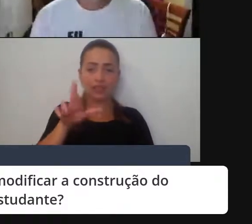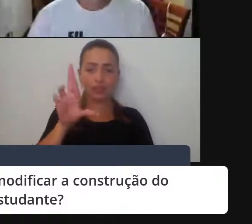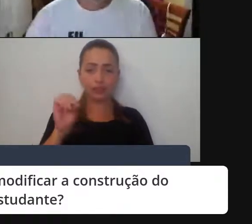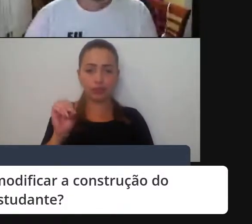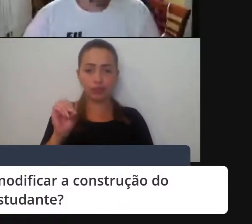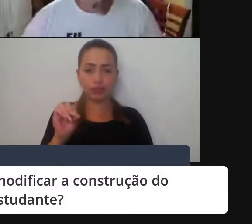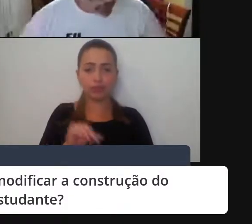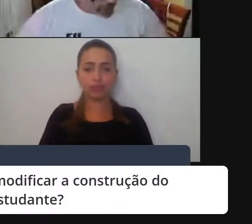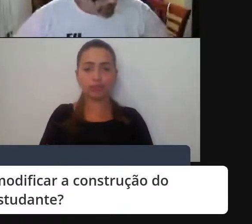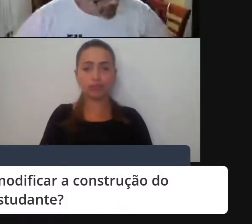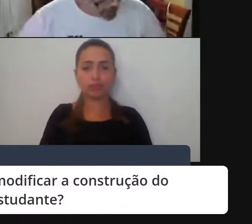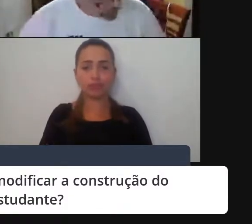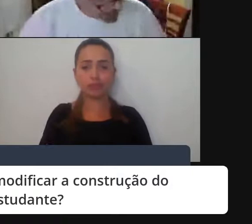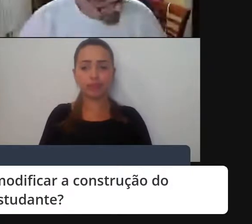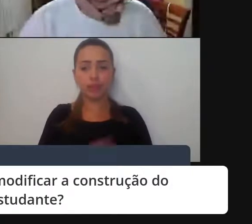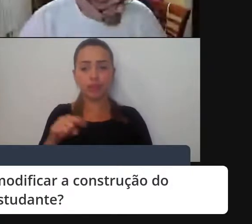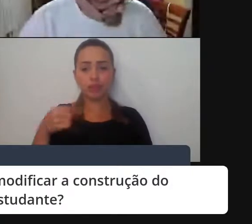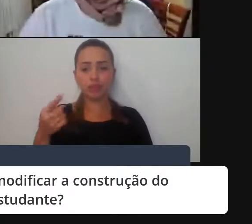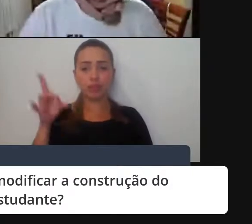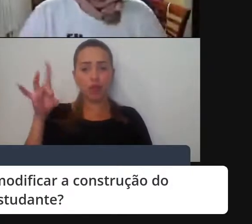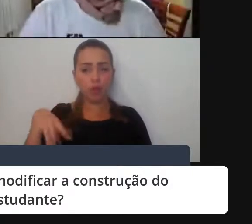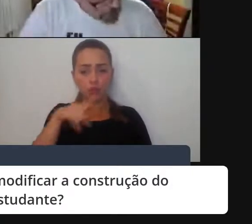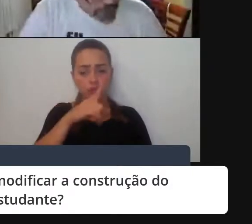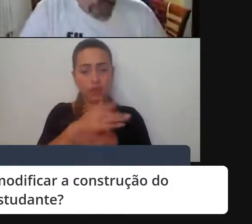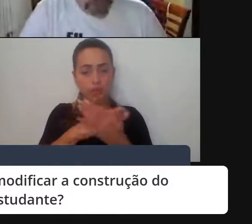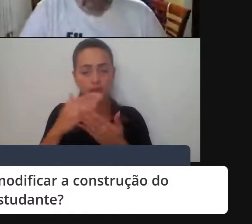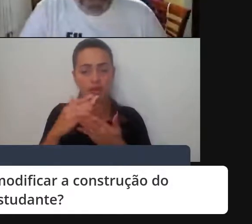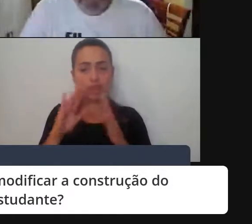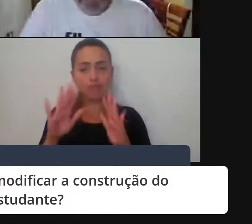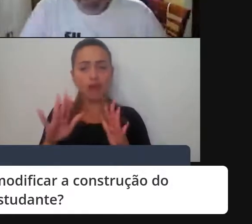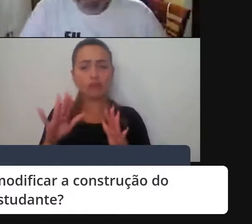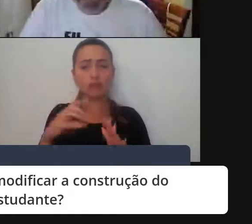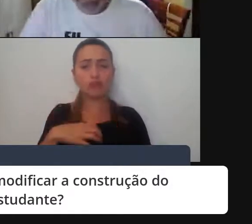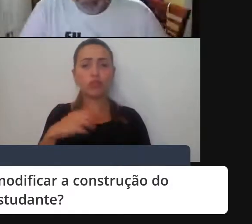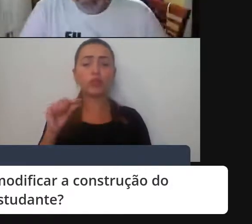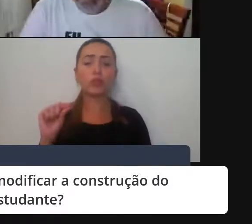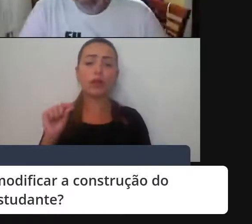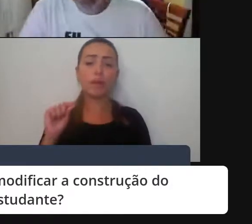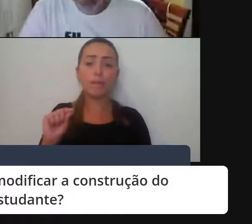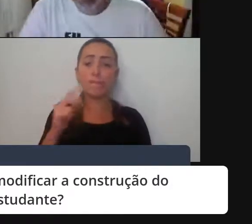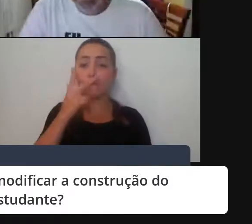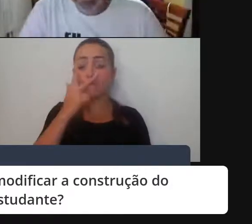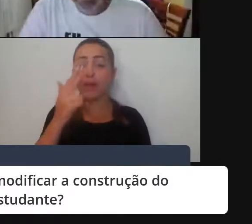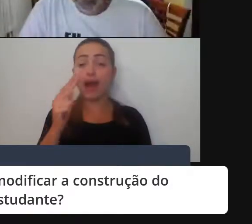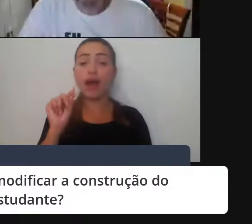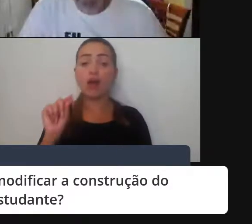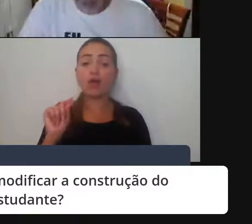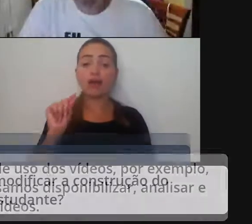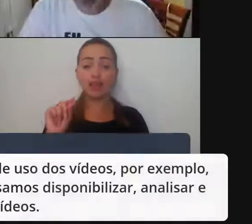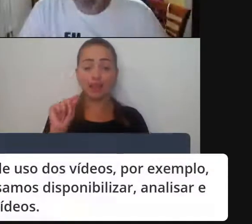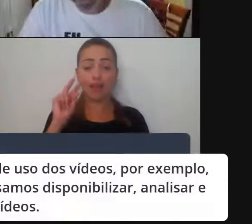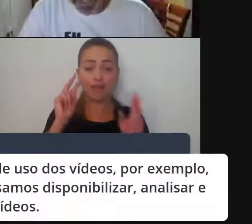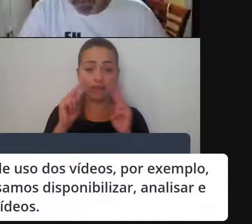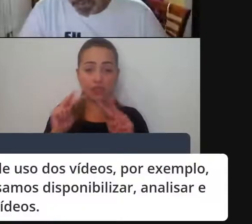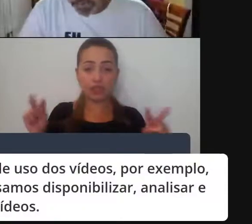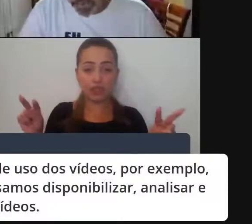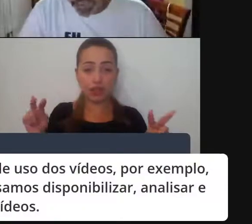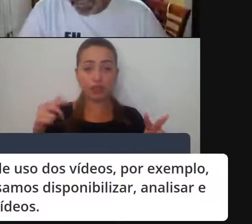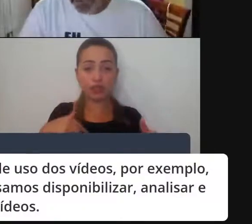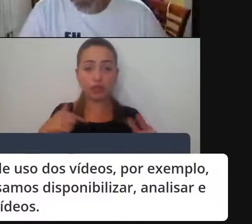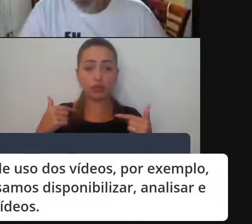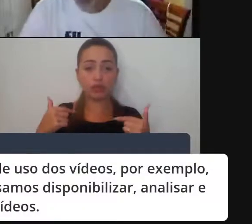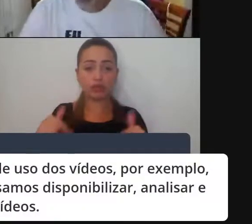próxima e quase a última, o Alessandro começa. Mas, de qualquer jeito, me parece que, na visão que eu